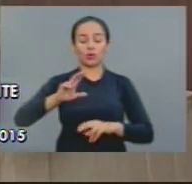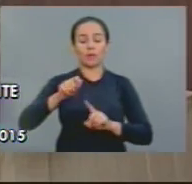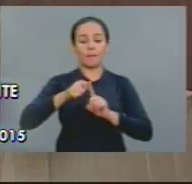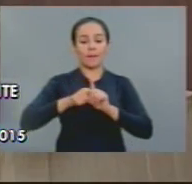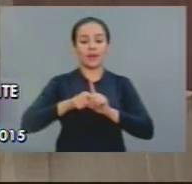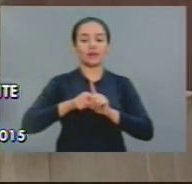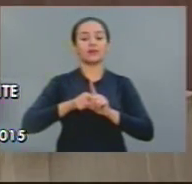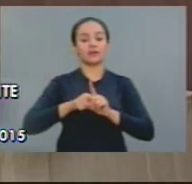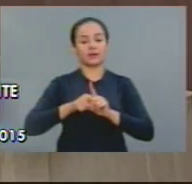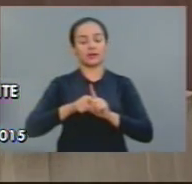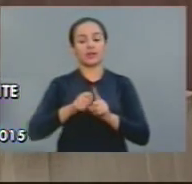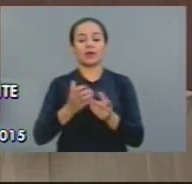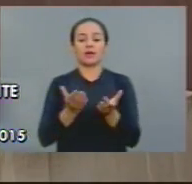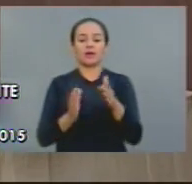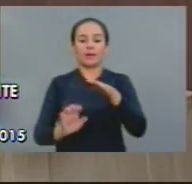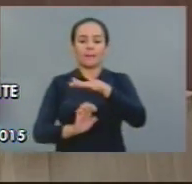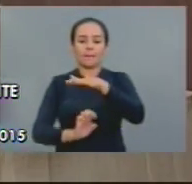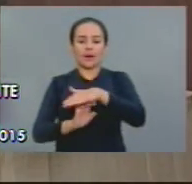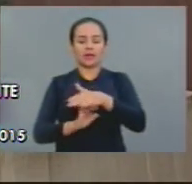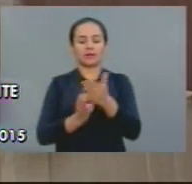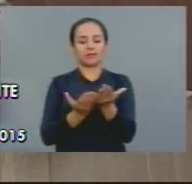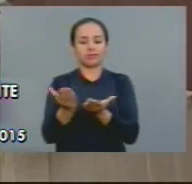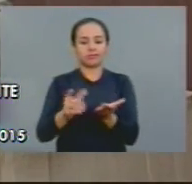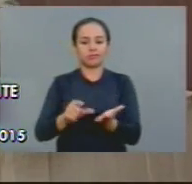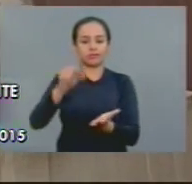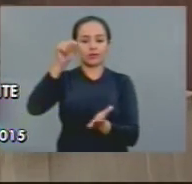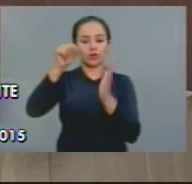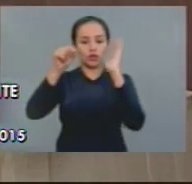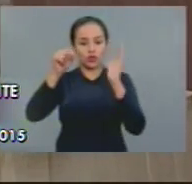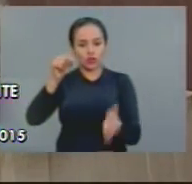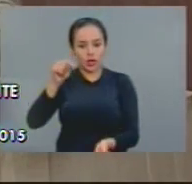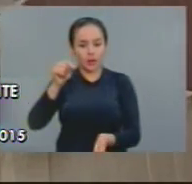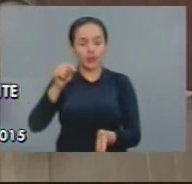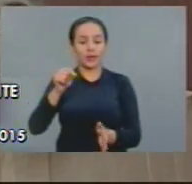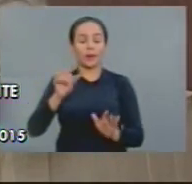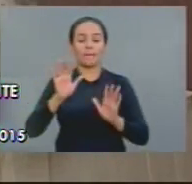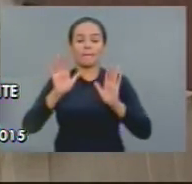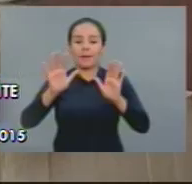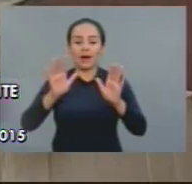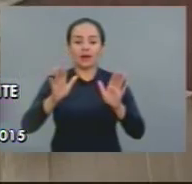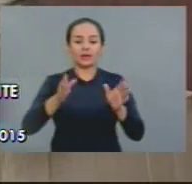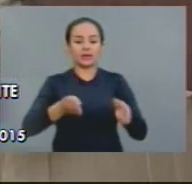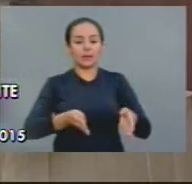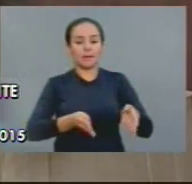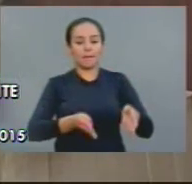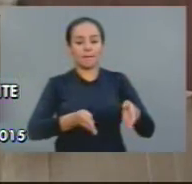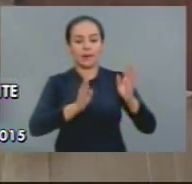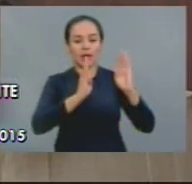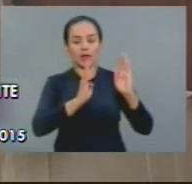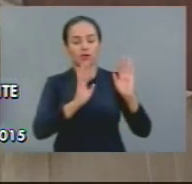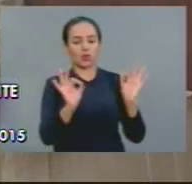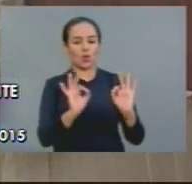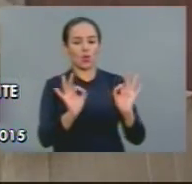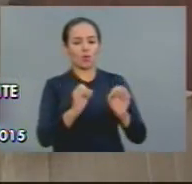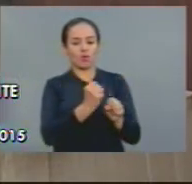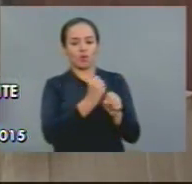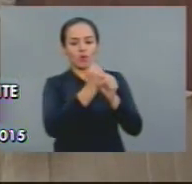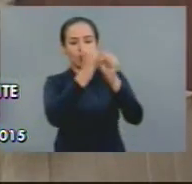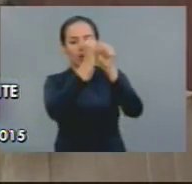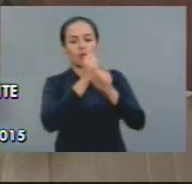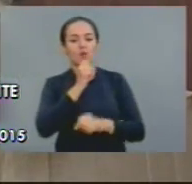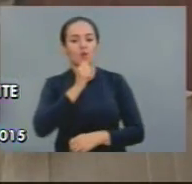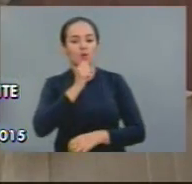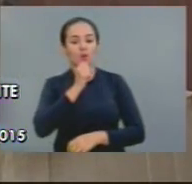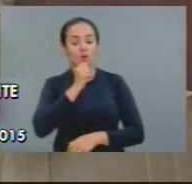é assinada. Já teve concurso para Itapipoca e não tem prédio, porque o senhor governador